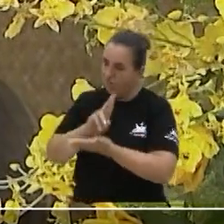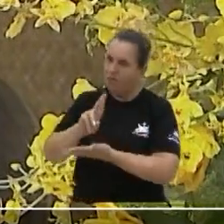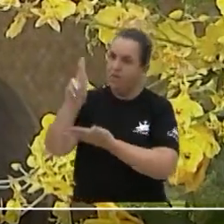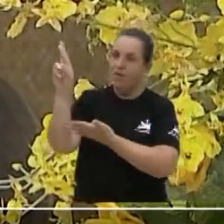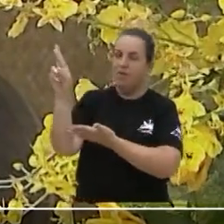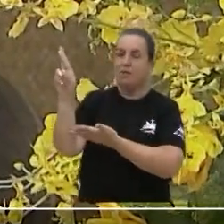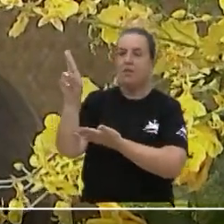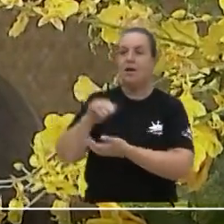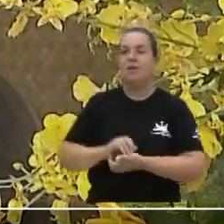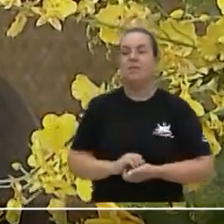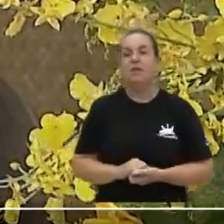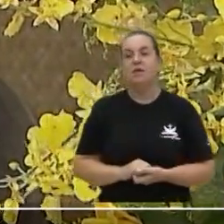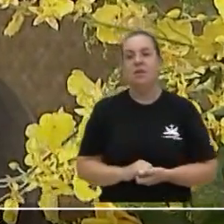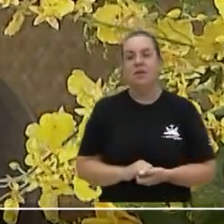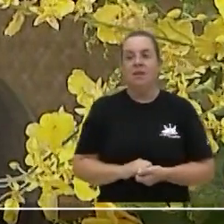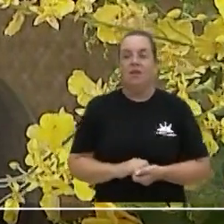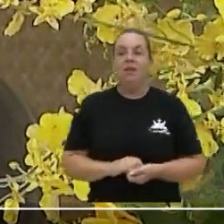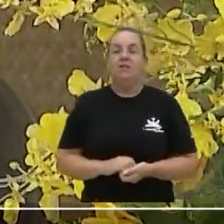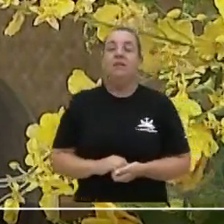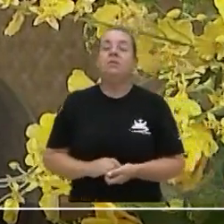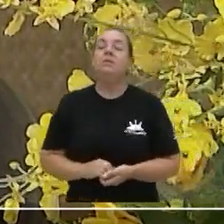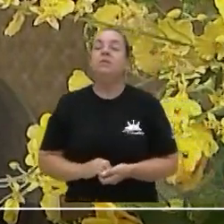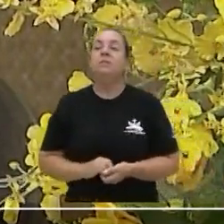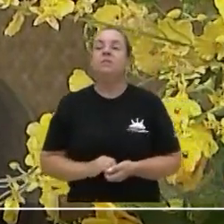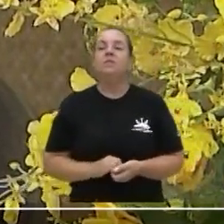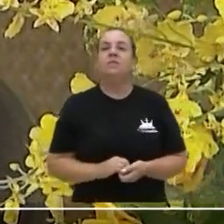glória a vós, Senhor.